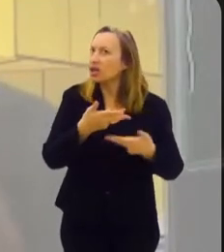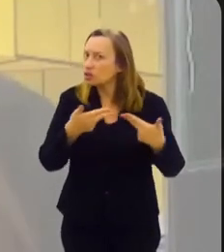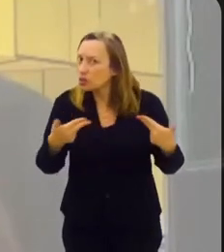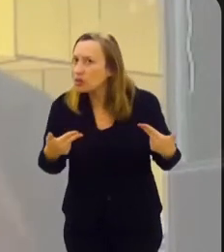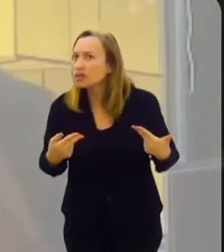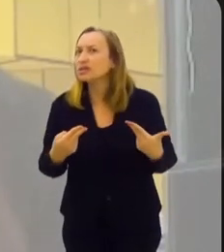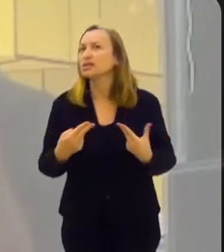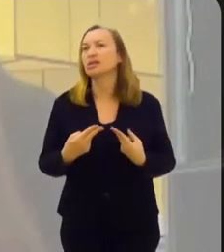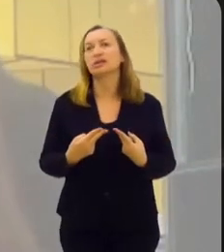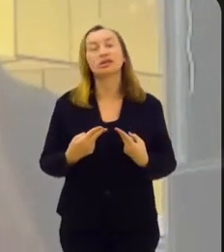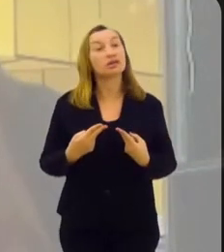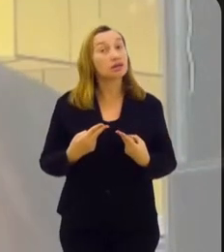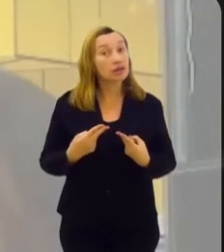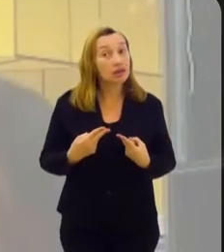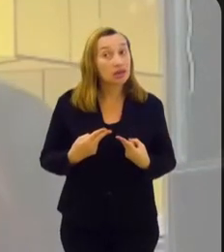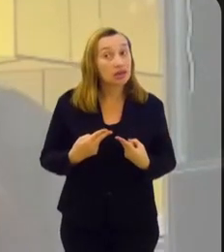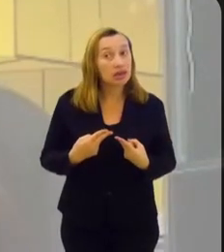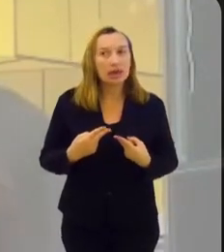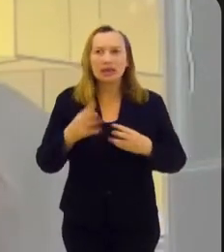as coisas vão mudar.